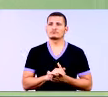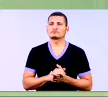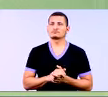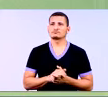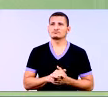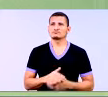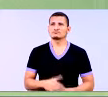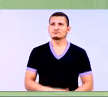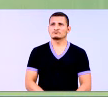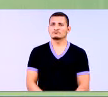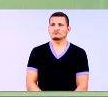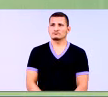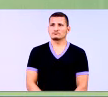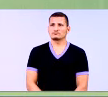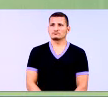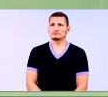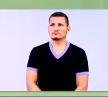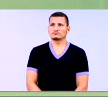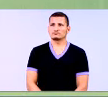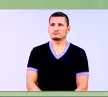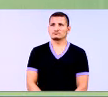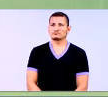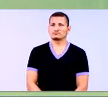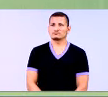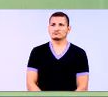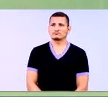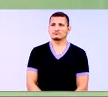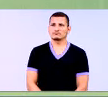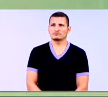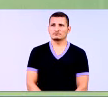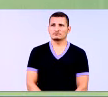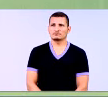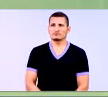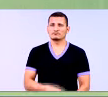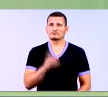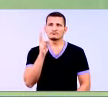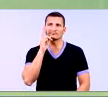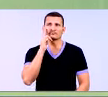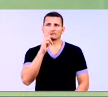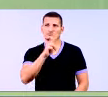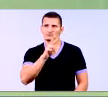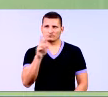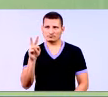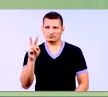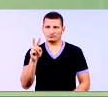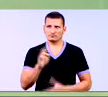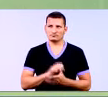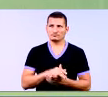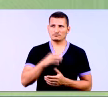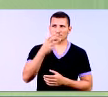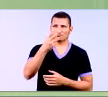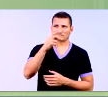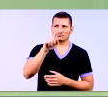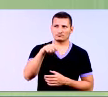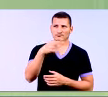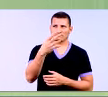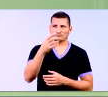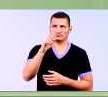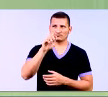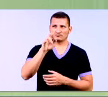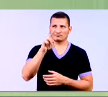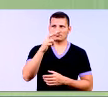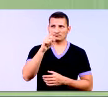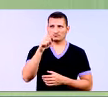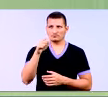devo, nem menos do que eu preciso. Quando eu olho isso aqui, 3,4 GHz, eu já sabia disso, Fábio, você